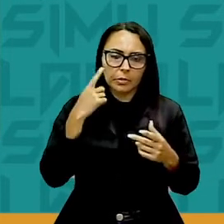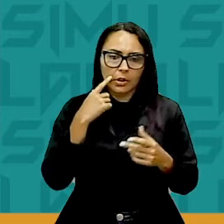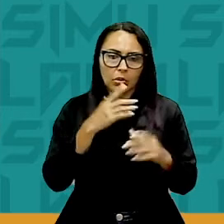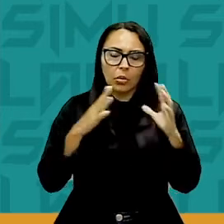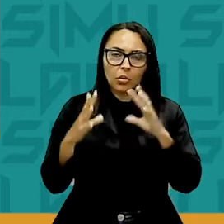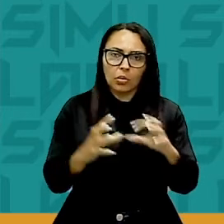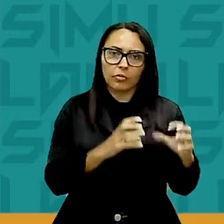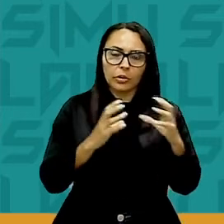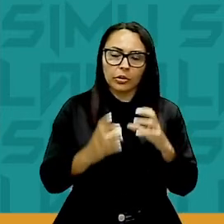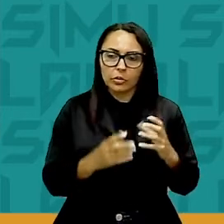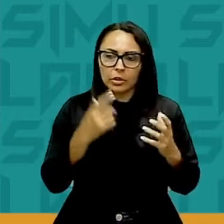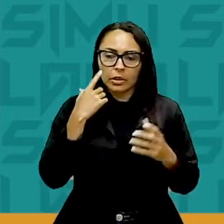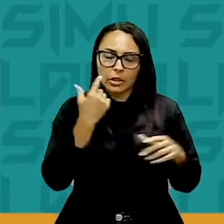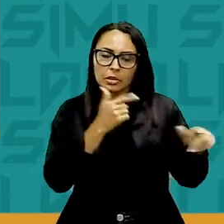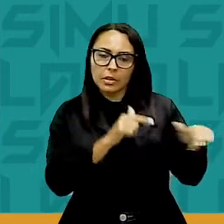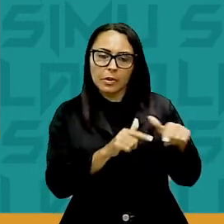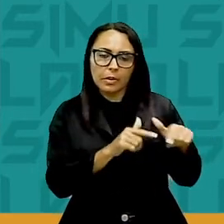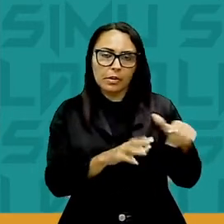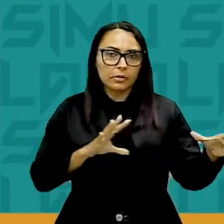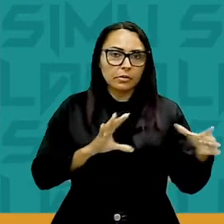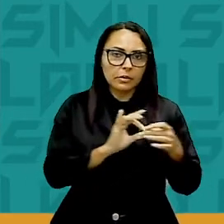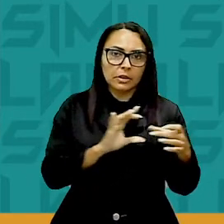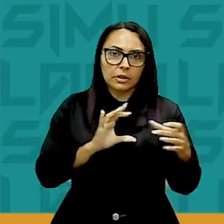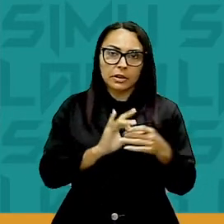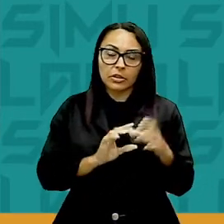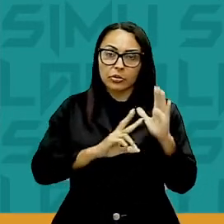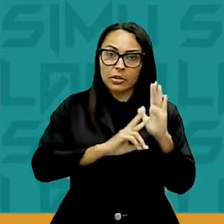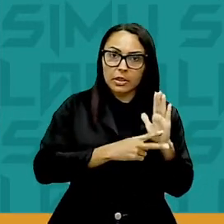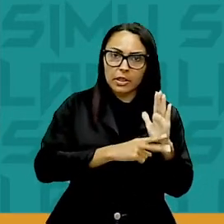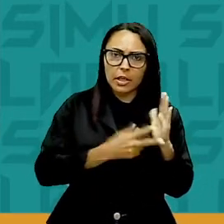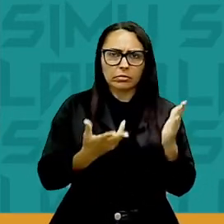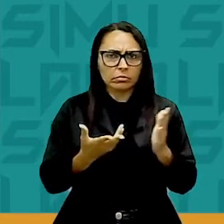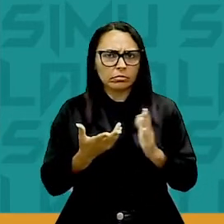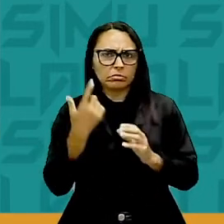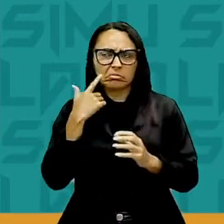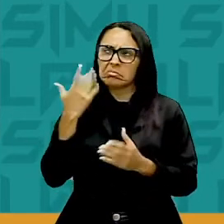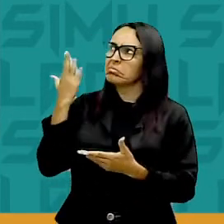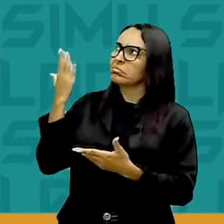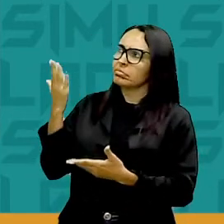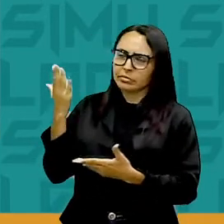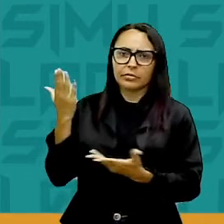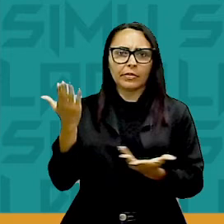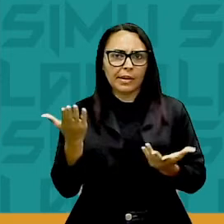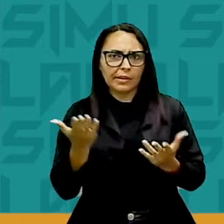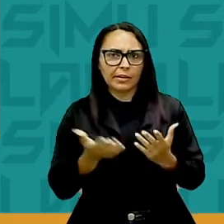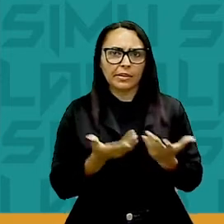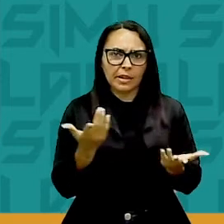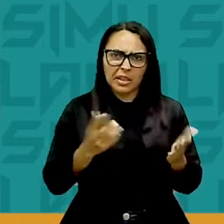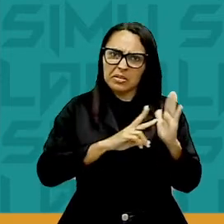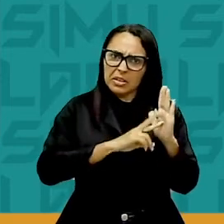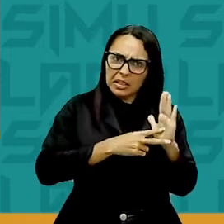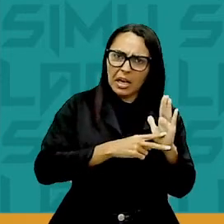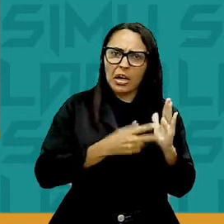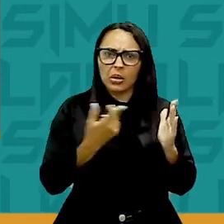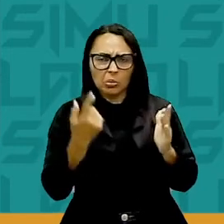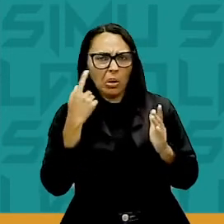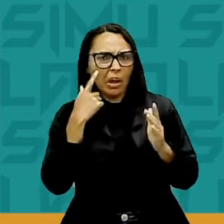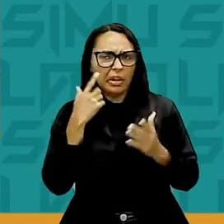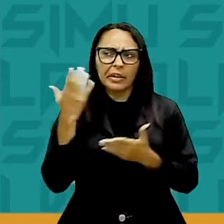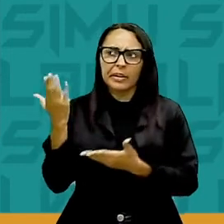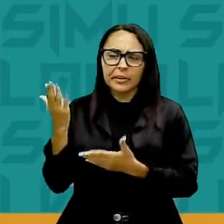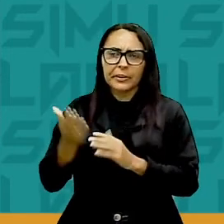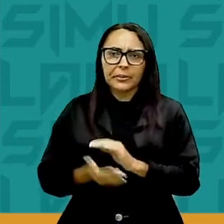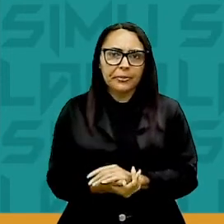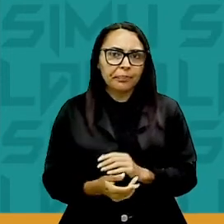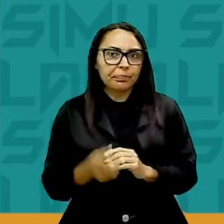conflito trabalhista e o engajamento sindical? Tem alguma coisa aqui em relação ao sindicalismo? Isso